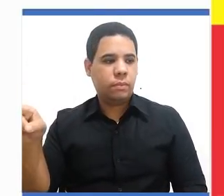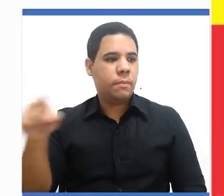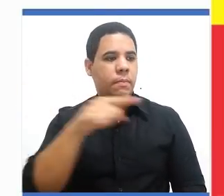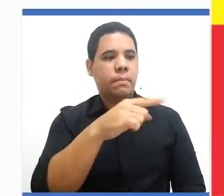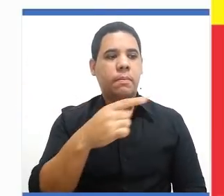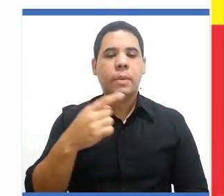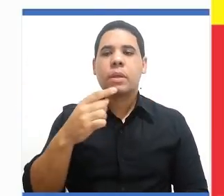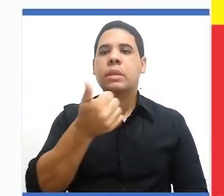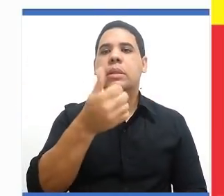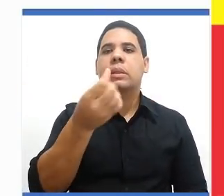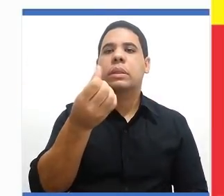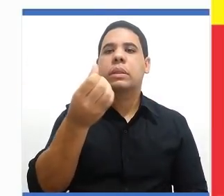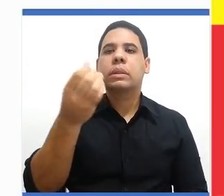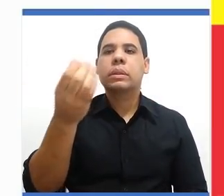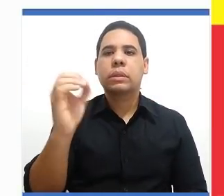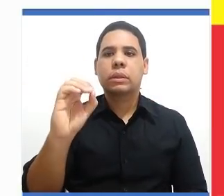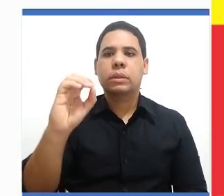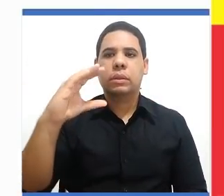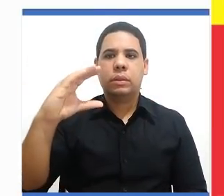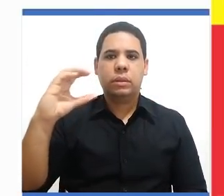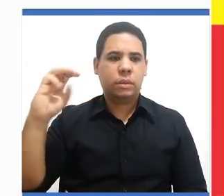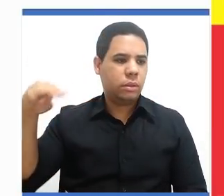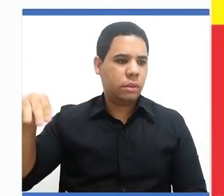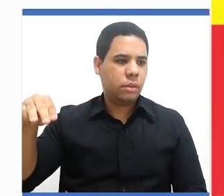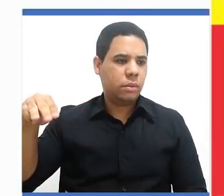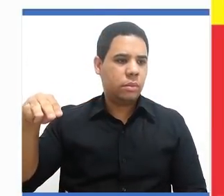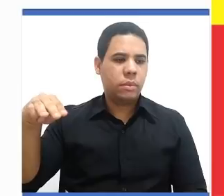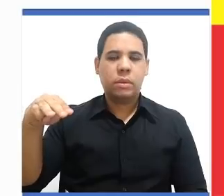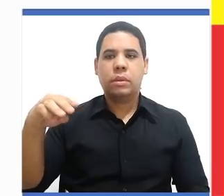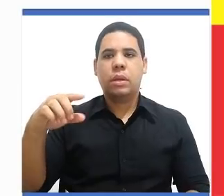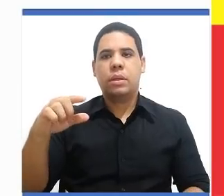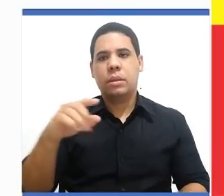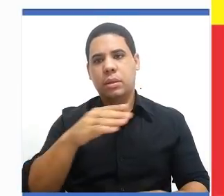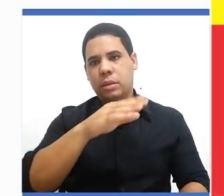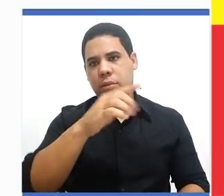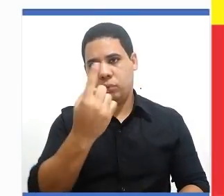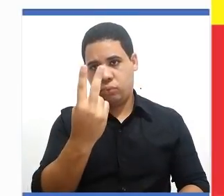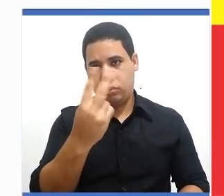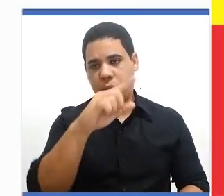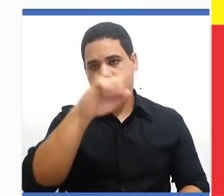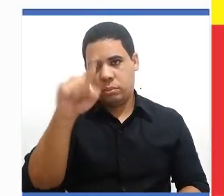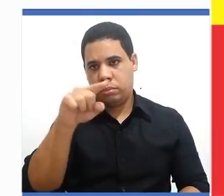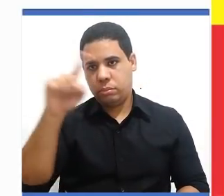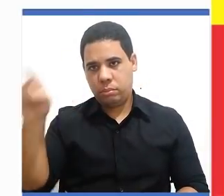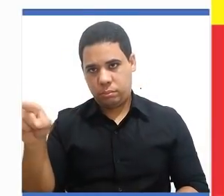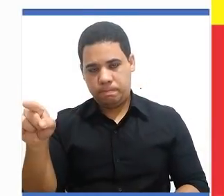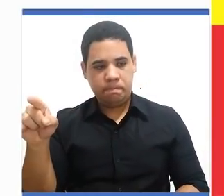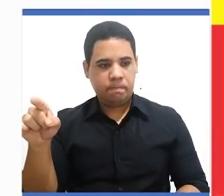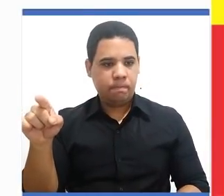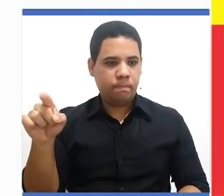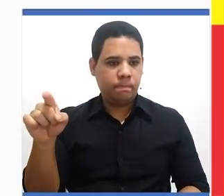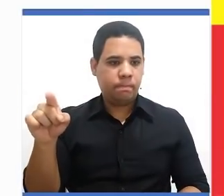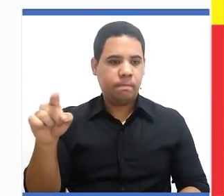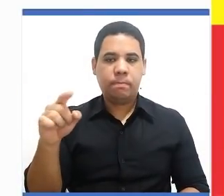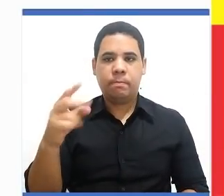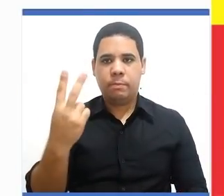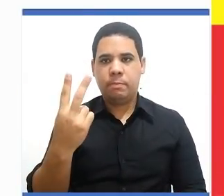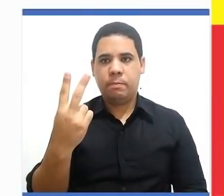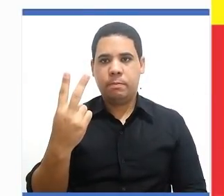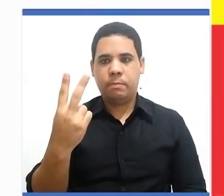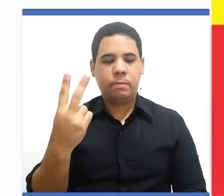dos 160 centímetros para metro, nós andamos 2 casas. Como assim? Então, nós